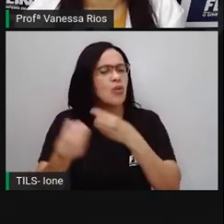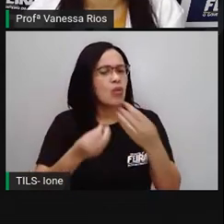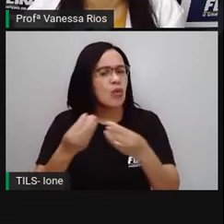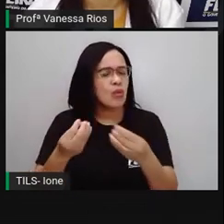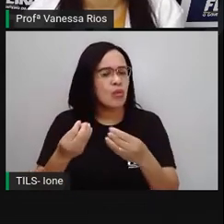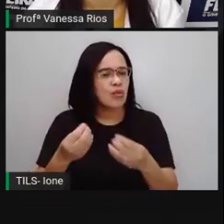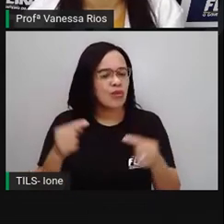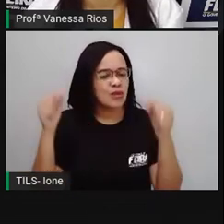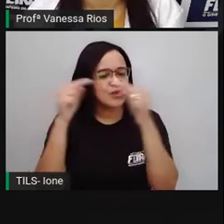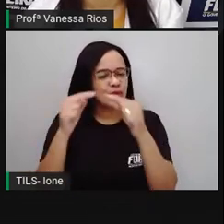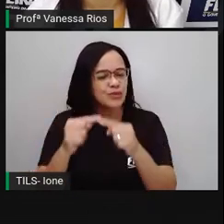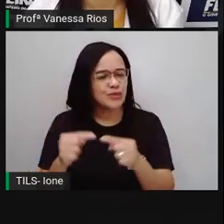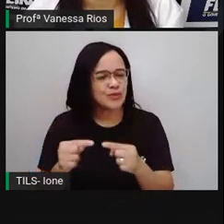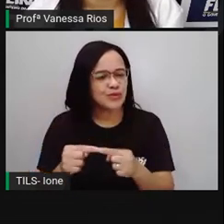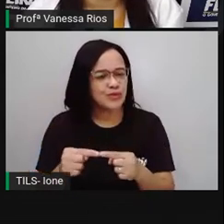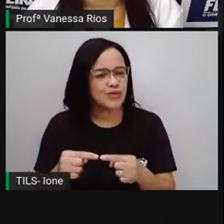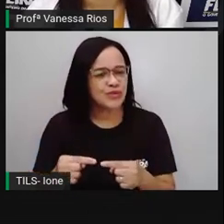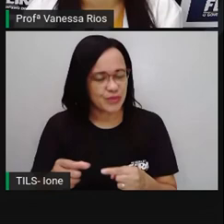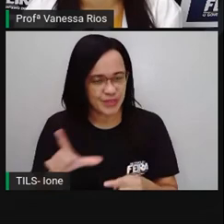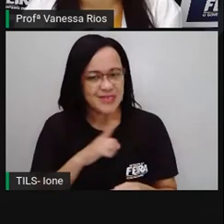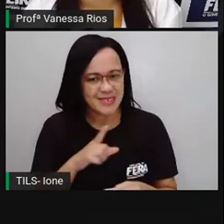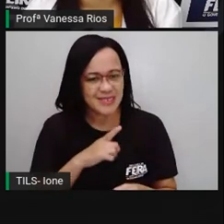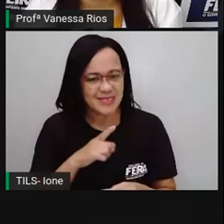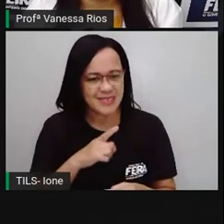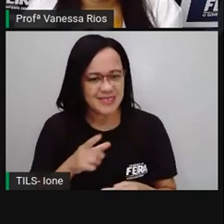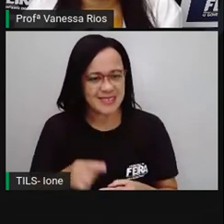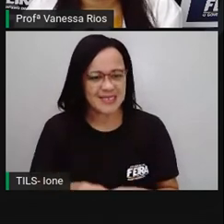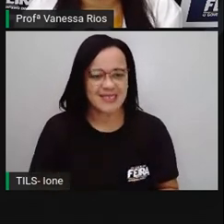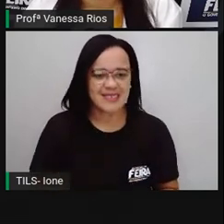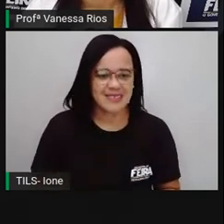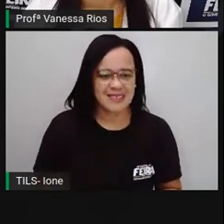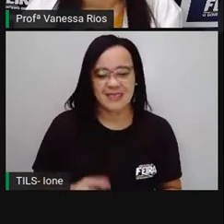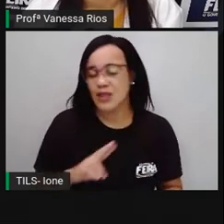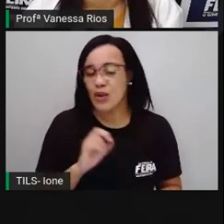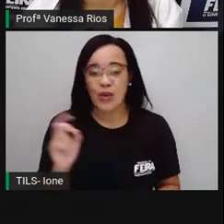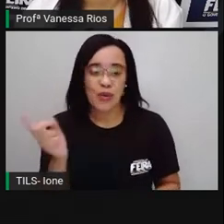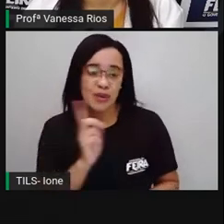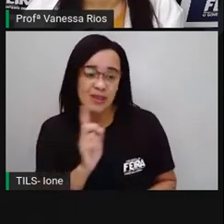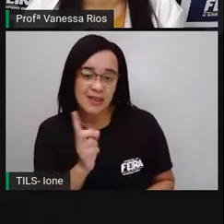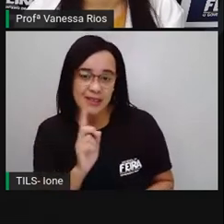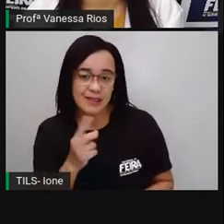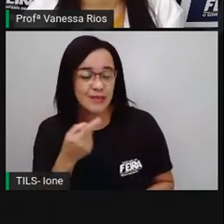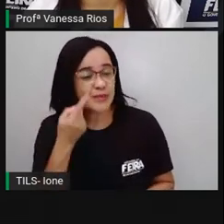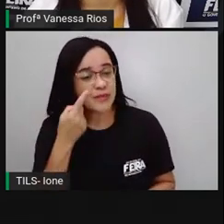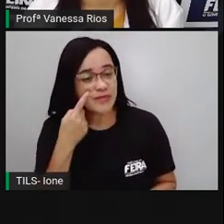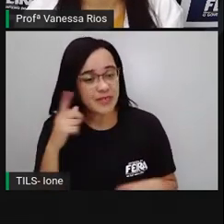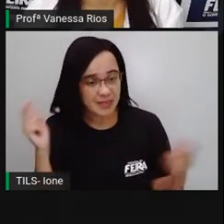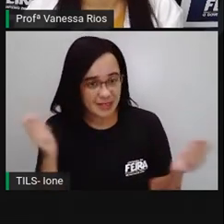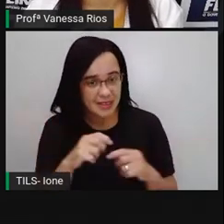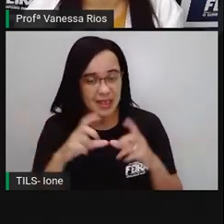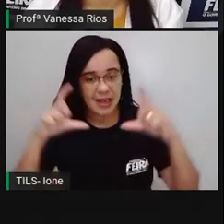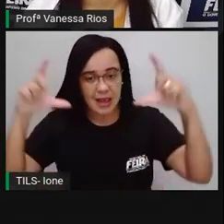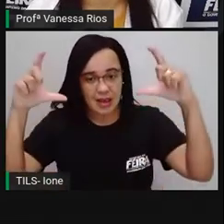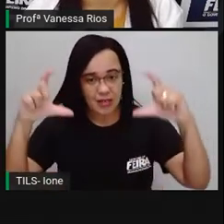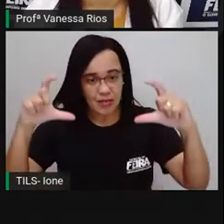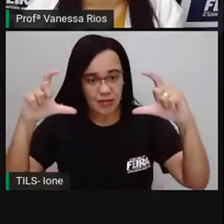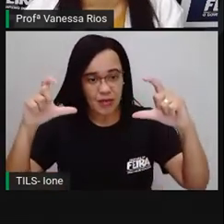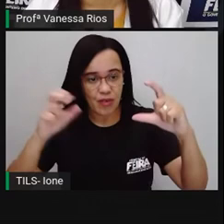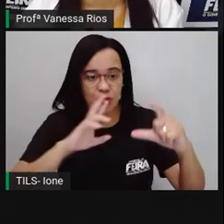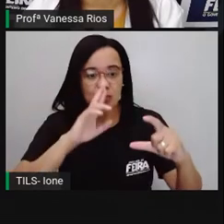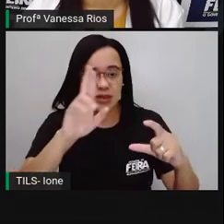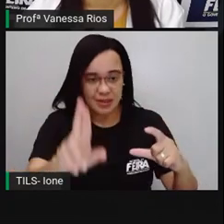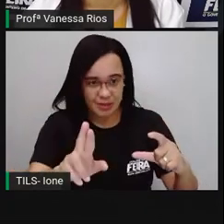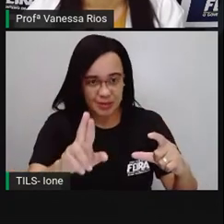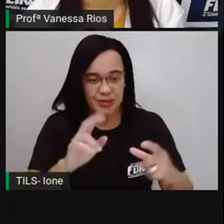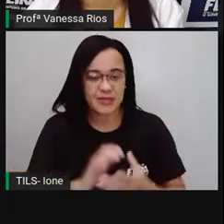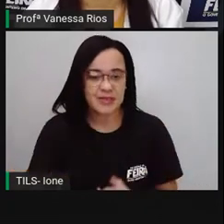realmente, né? É o que a gente está falando. Se eu fizer toda aquela operação, eu encontro aí o resultado igual a 2. Vamos lá.